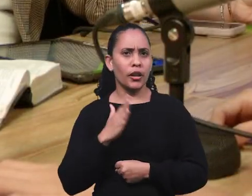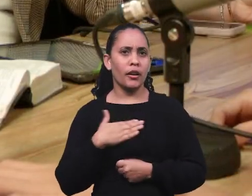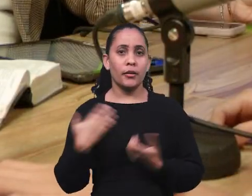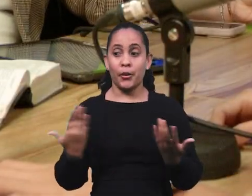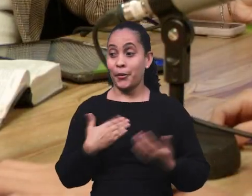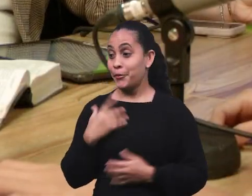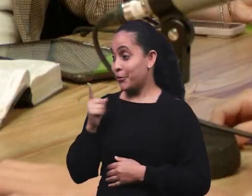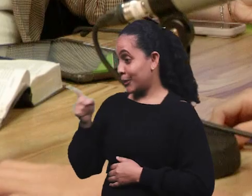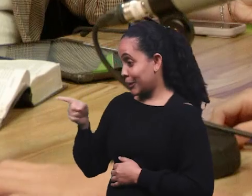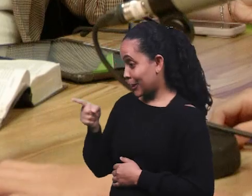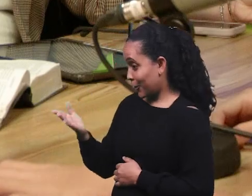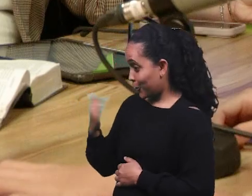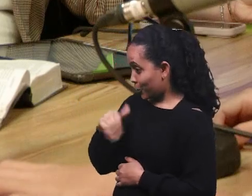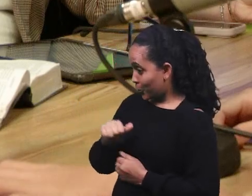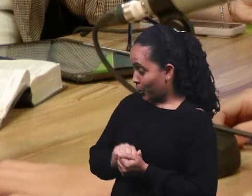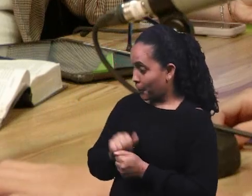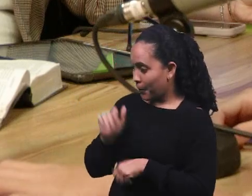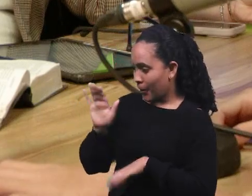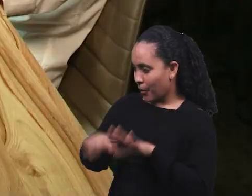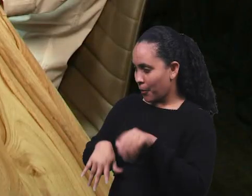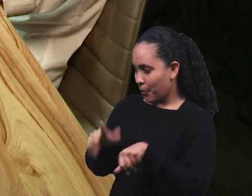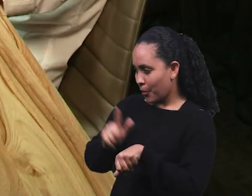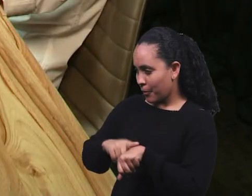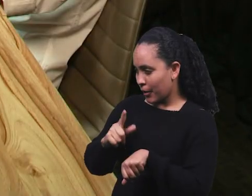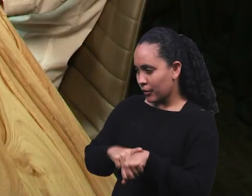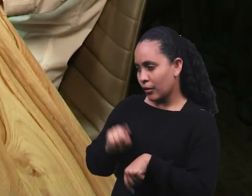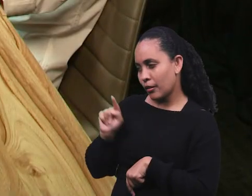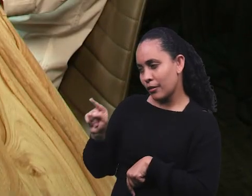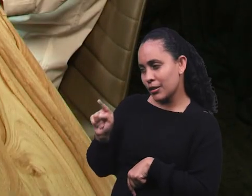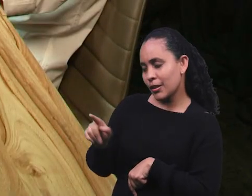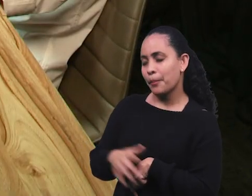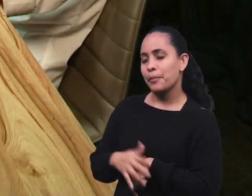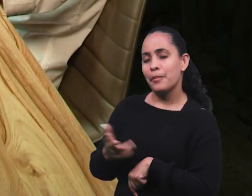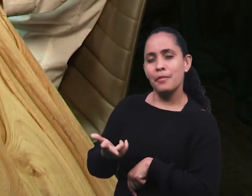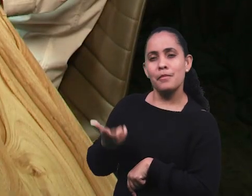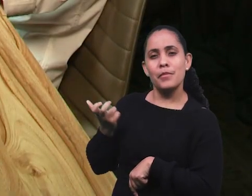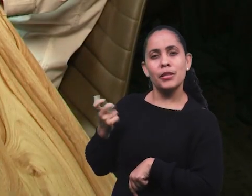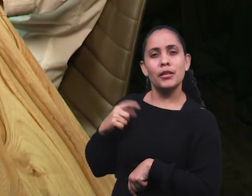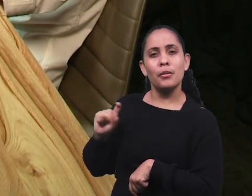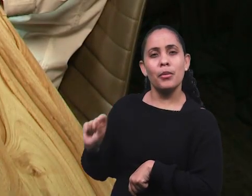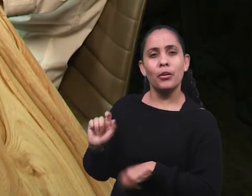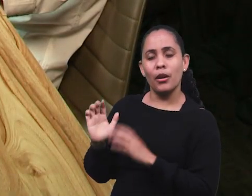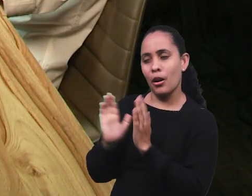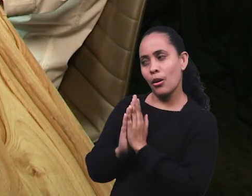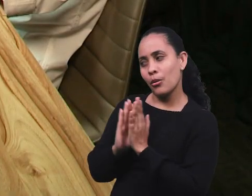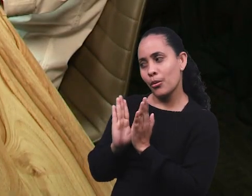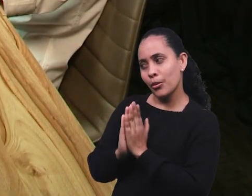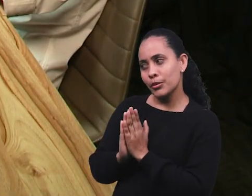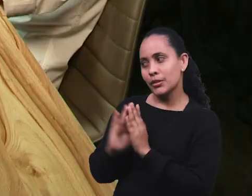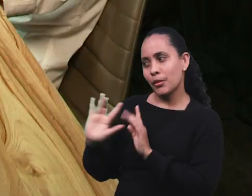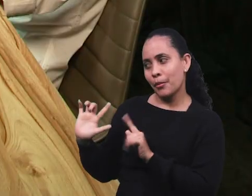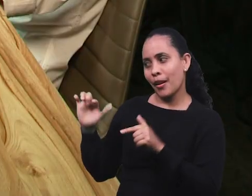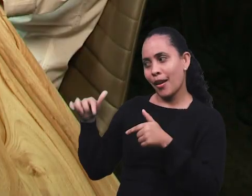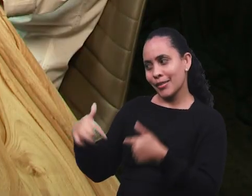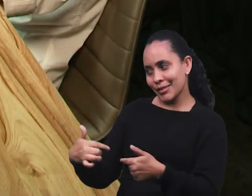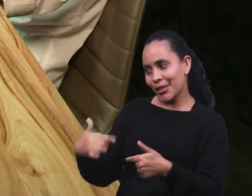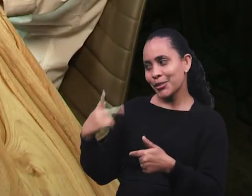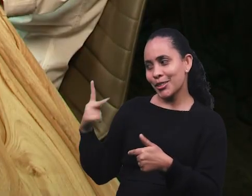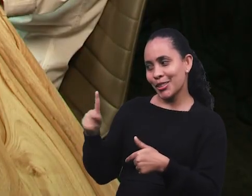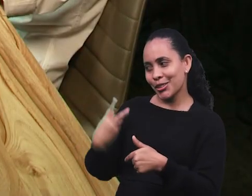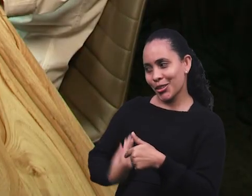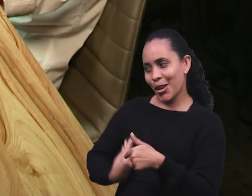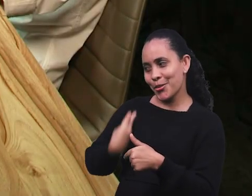vem comigo. Josué, já existiu algum momento, ou você assim, né, que você viu a oração fazendo